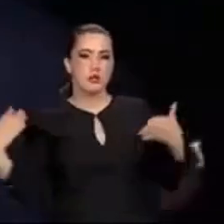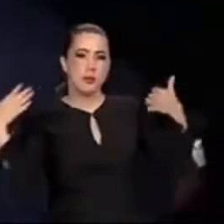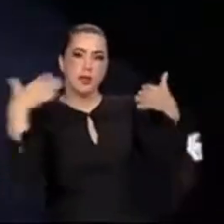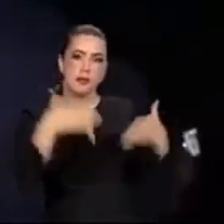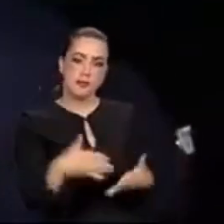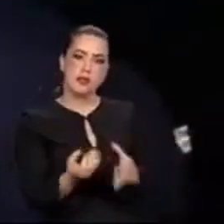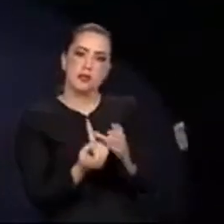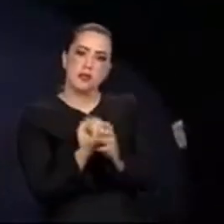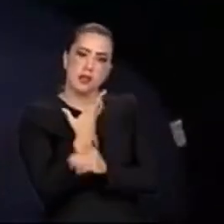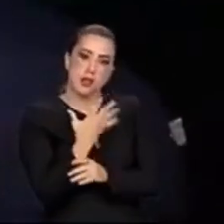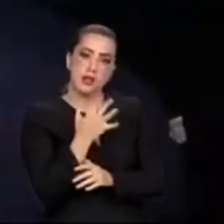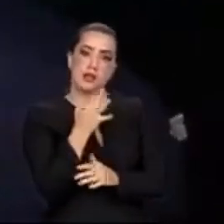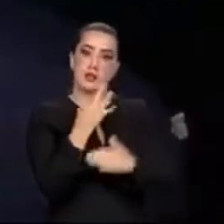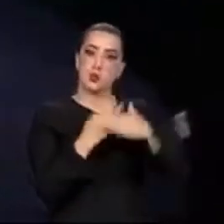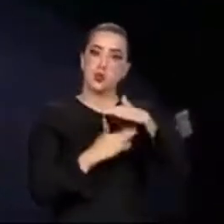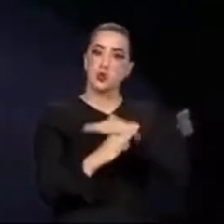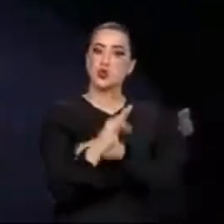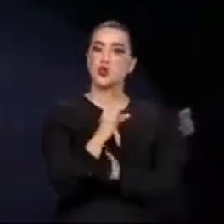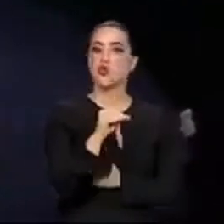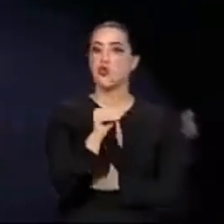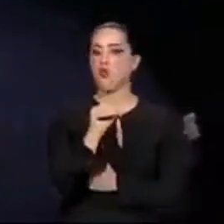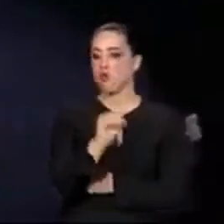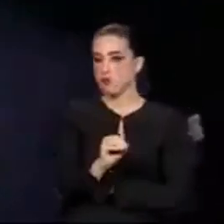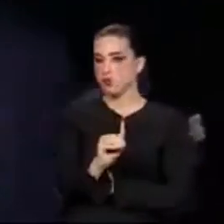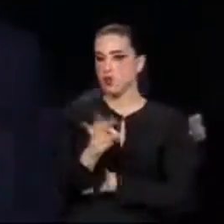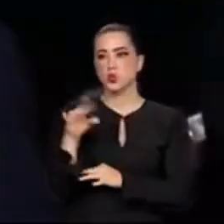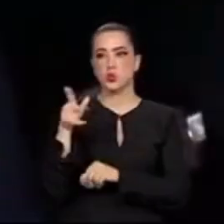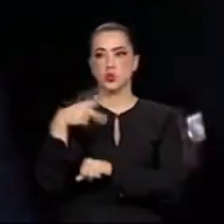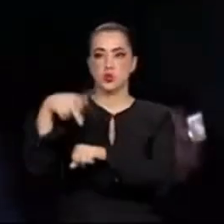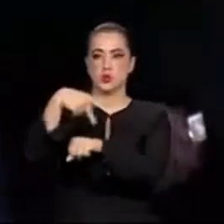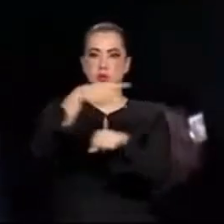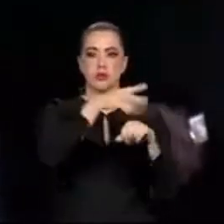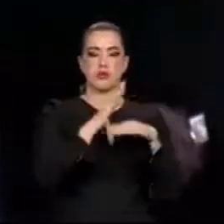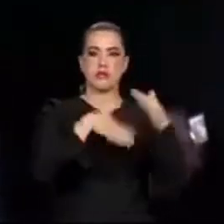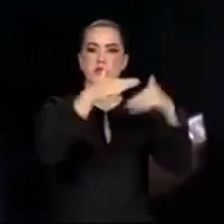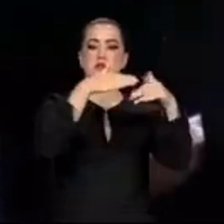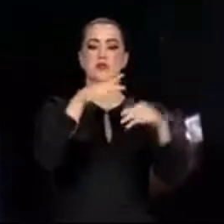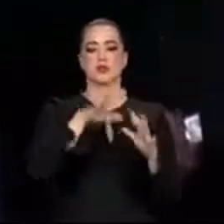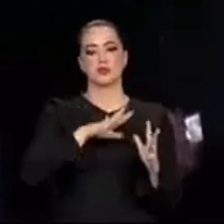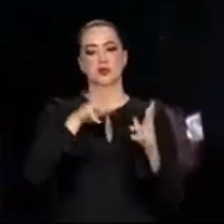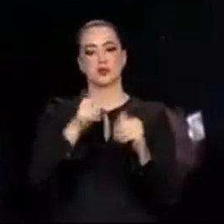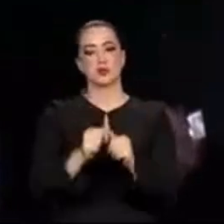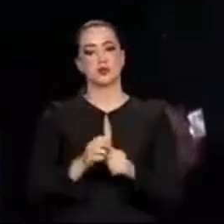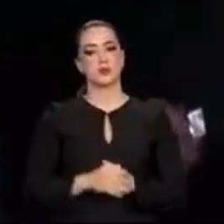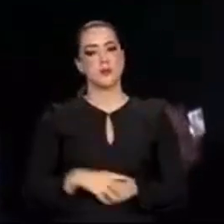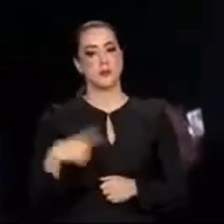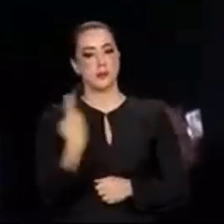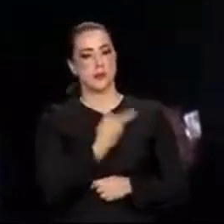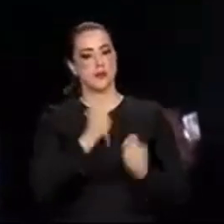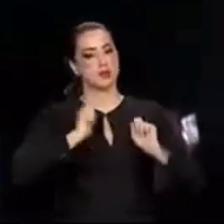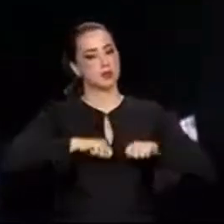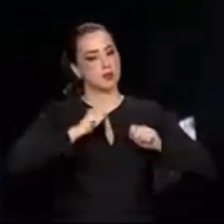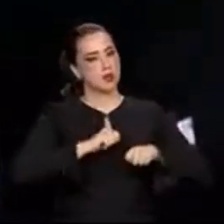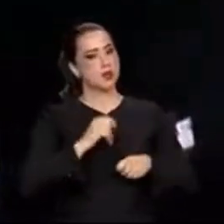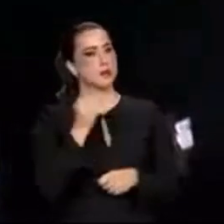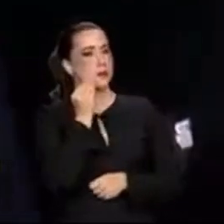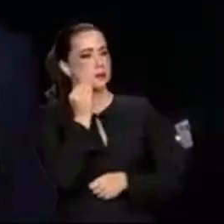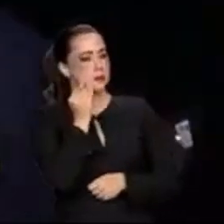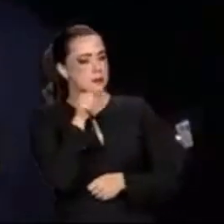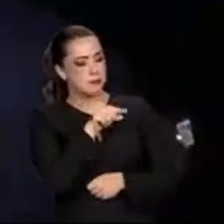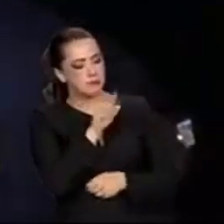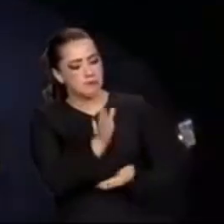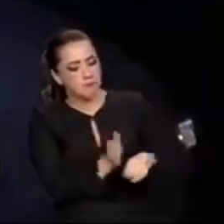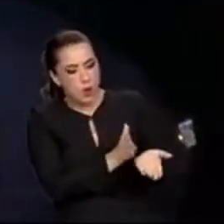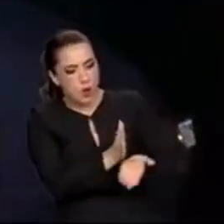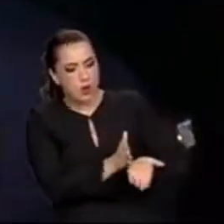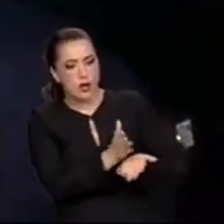participar da construção de um fundo sabe com todos os países desenvolvidos do mundo para que a gente possa tentar cuidar